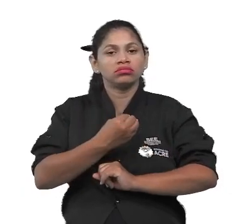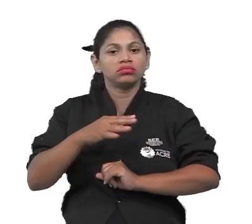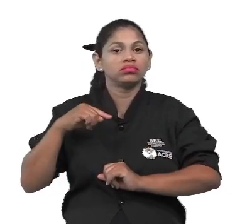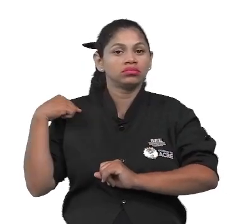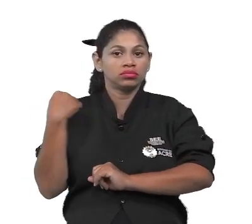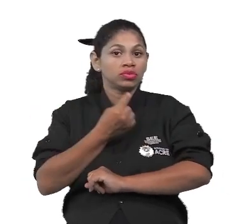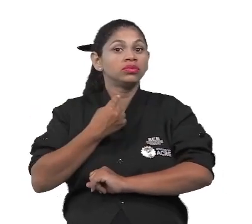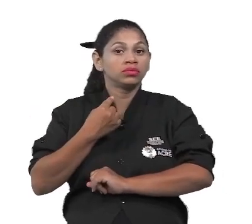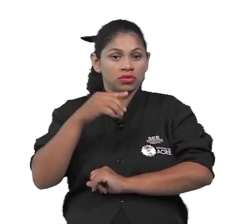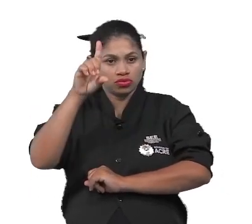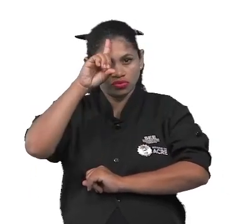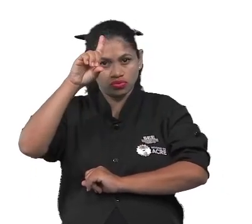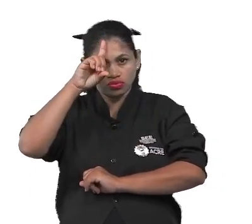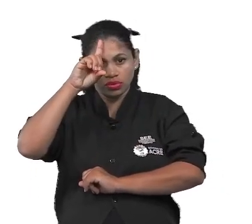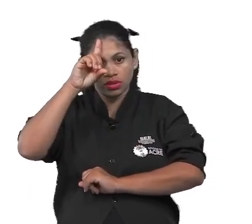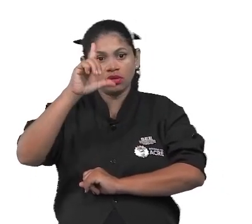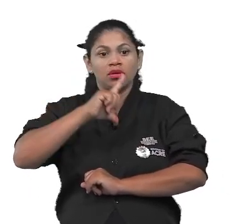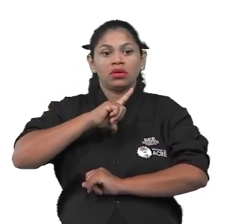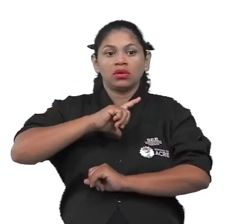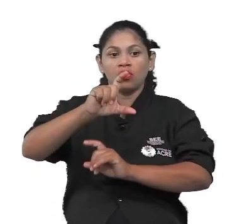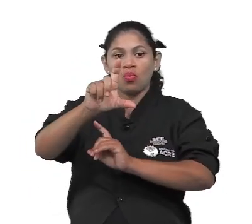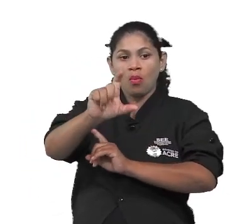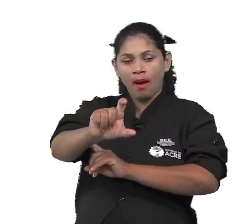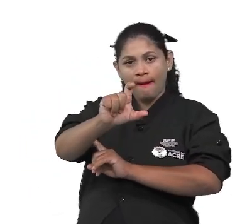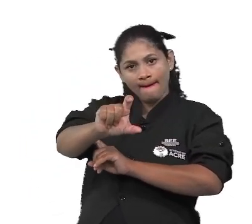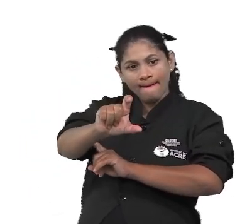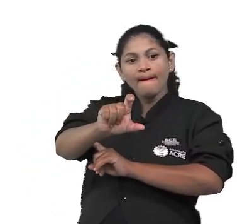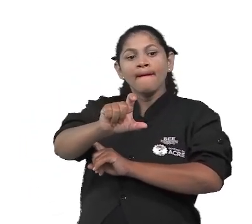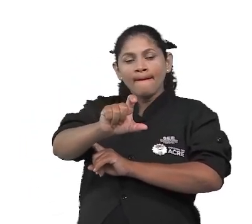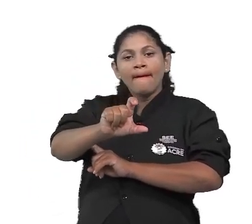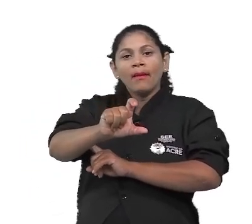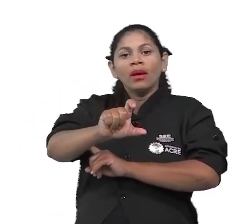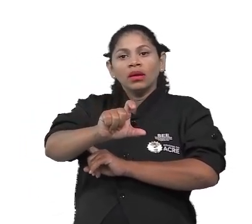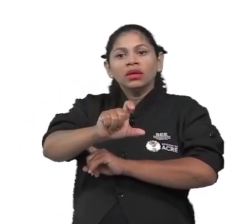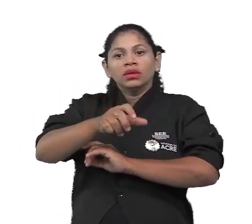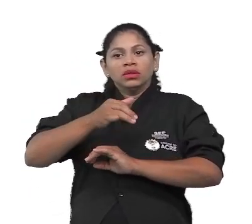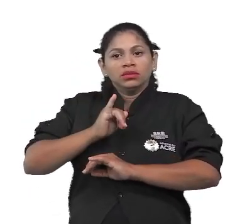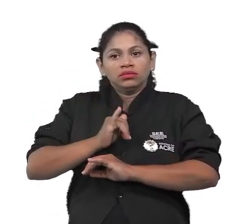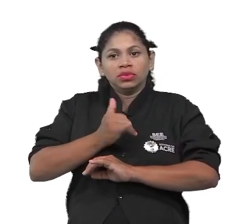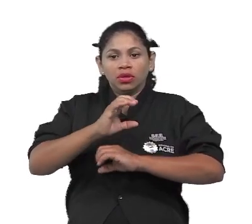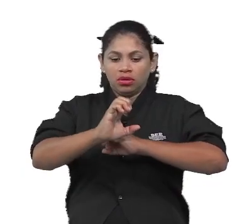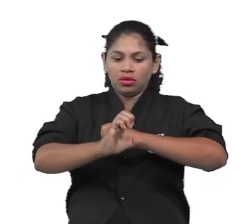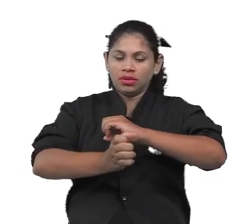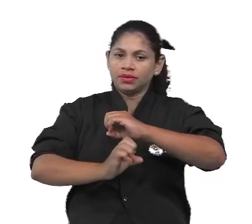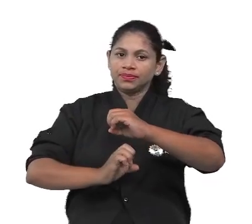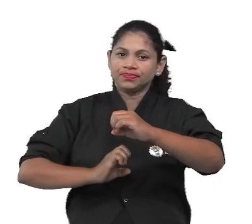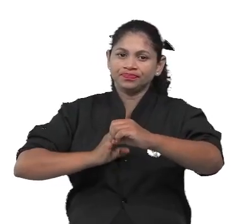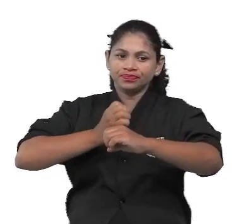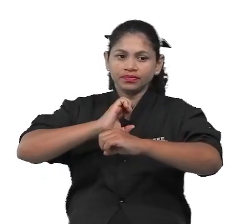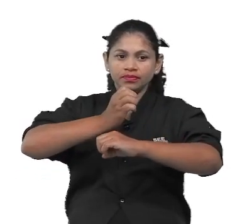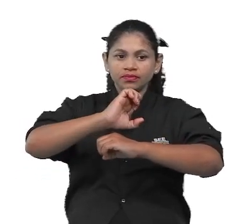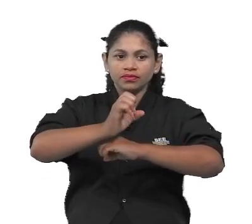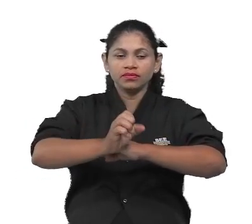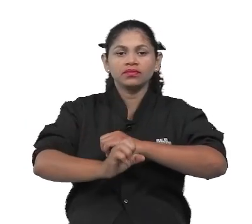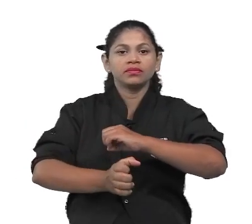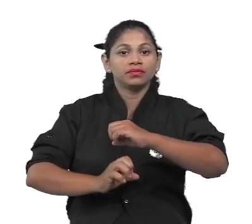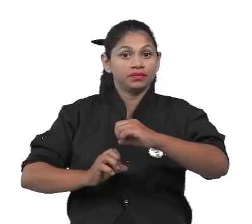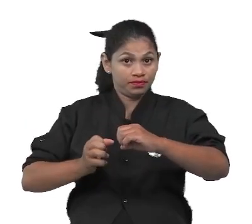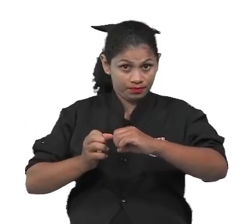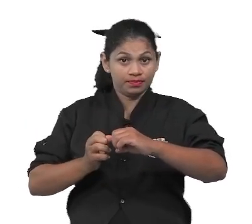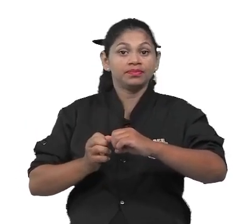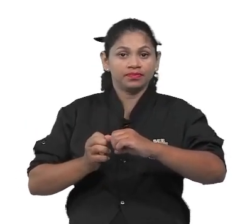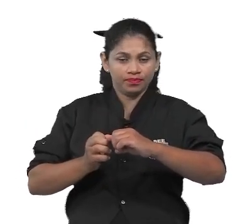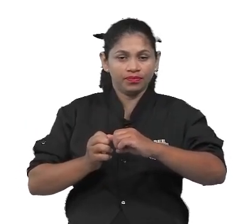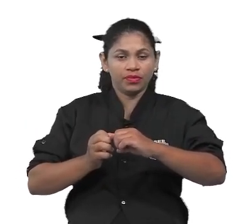aqui, a gente tem uma pilha, né, uma energia química, e ela vai fazer aqui, ó, com que os elétrons estejam correndo aqui por